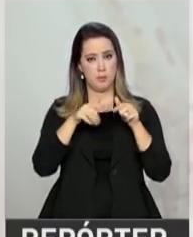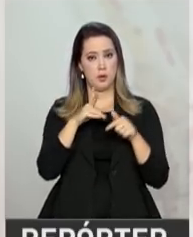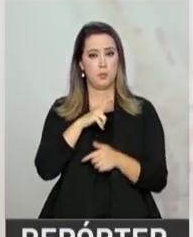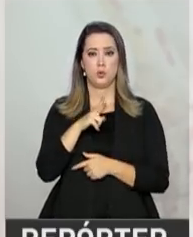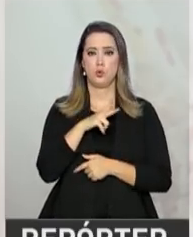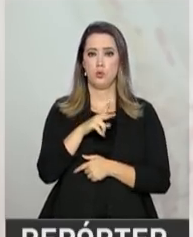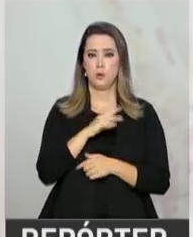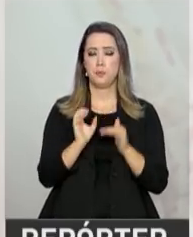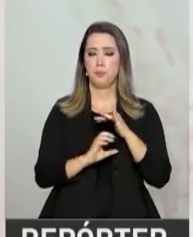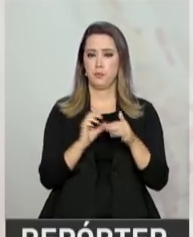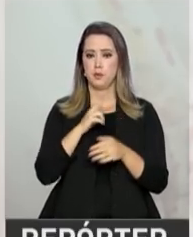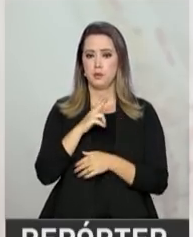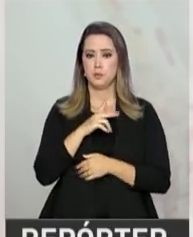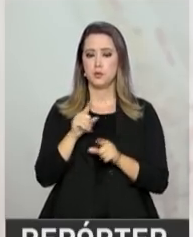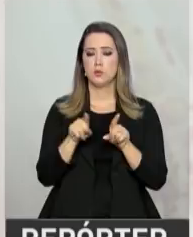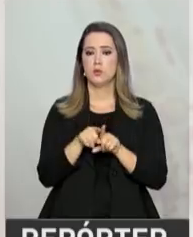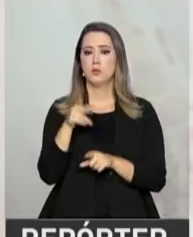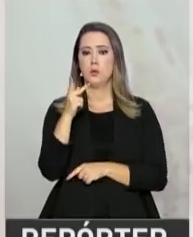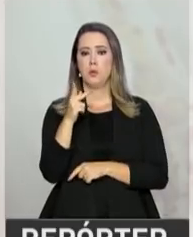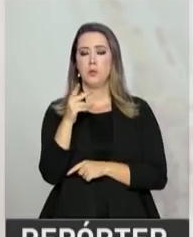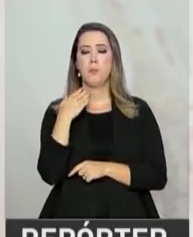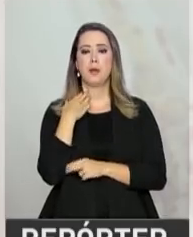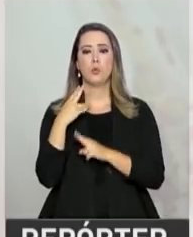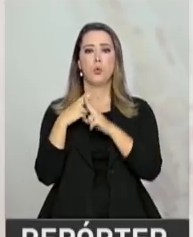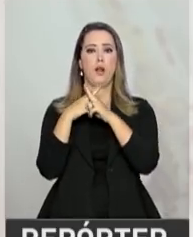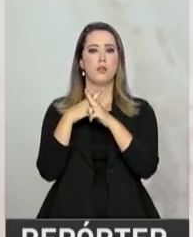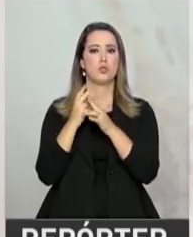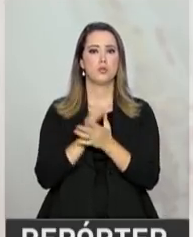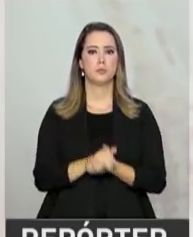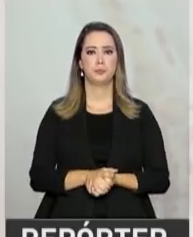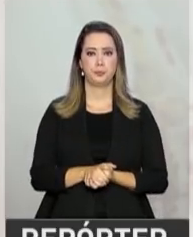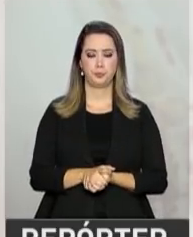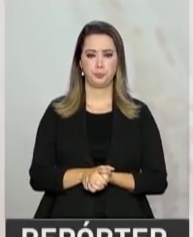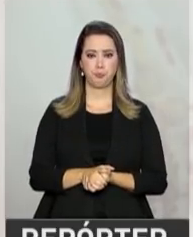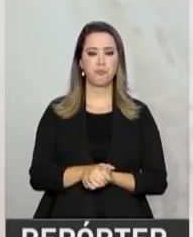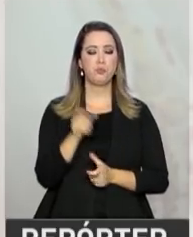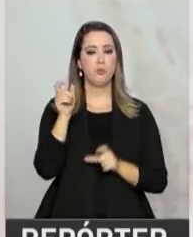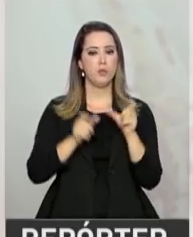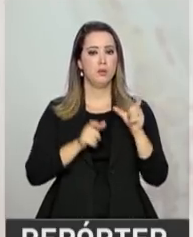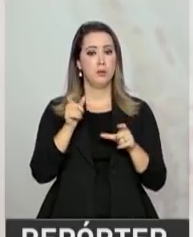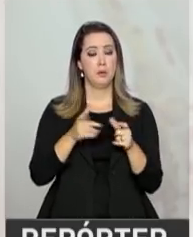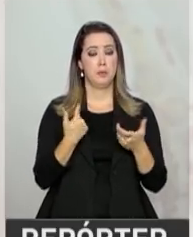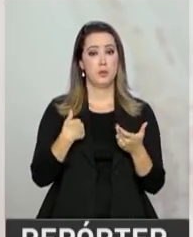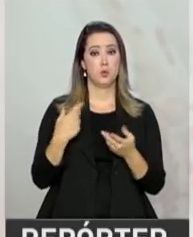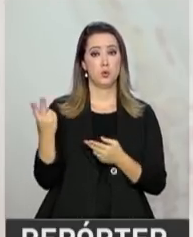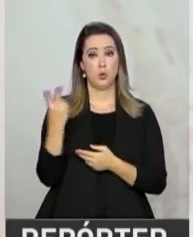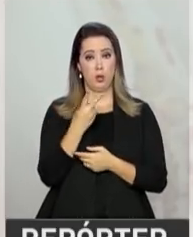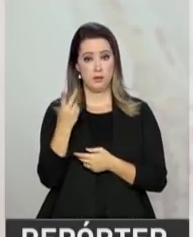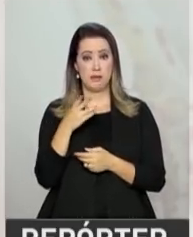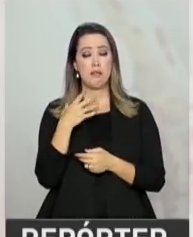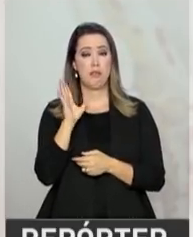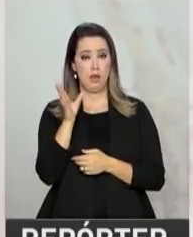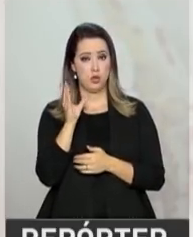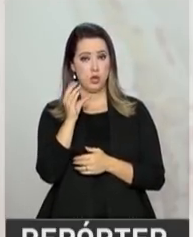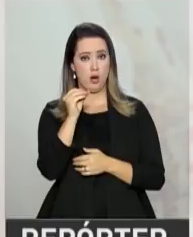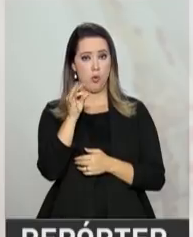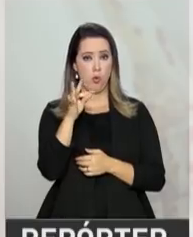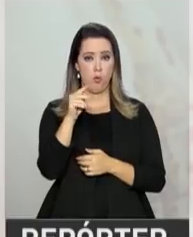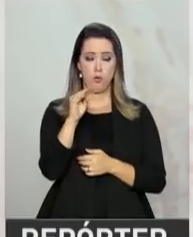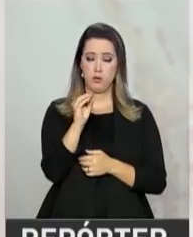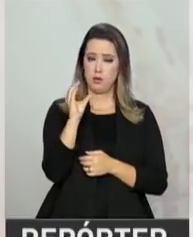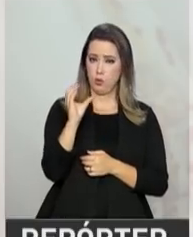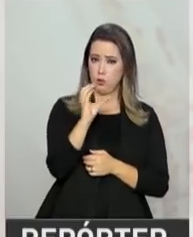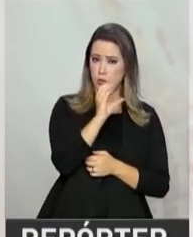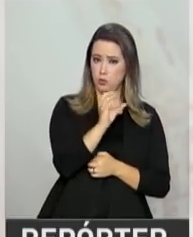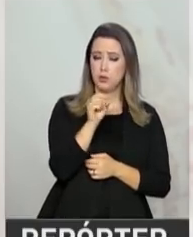privadas deve sacar o pis na caixa econômica federal trabalhadores com contas nesses bancos nem precisam ir até